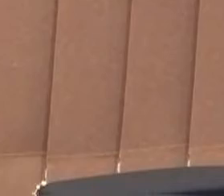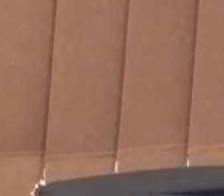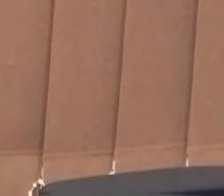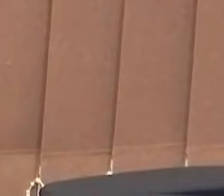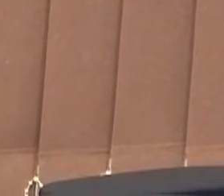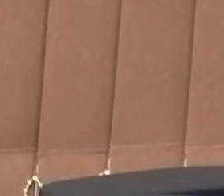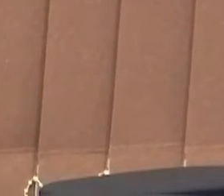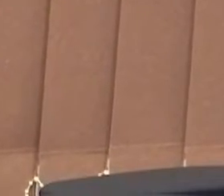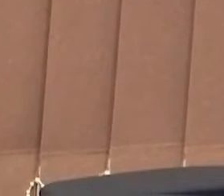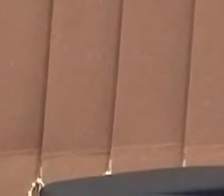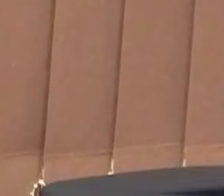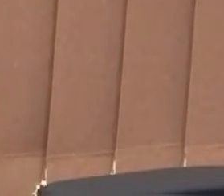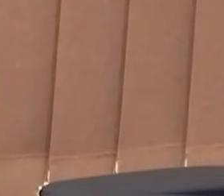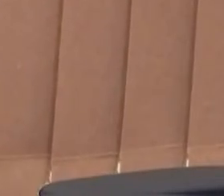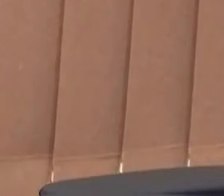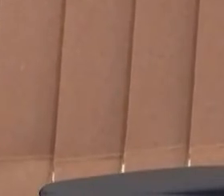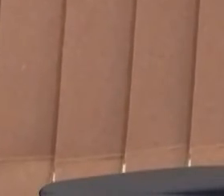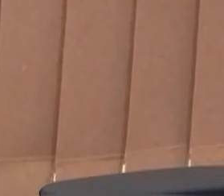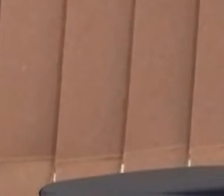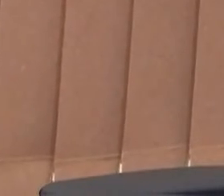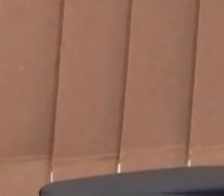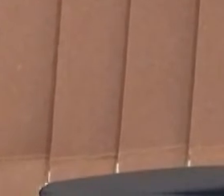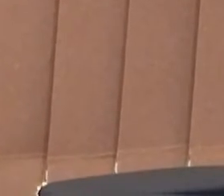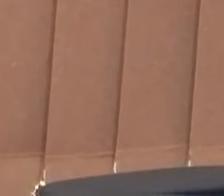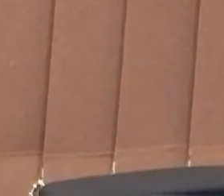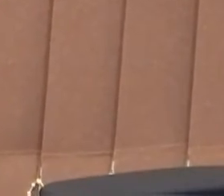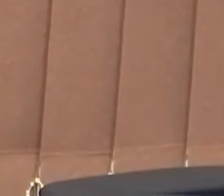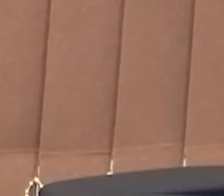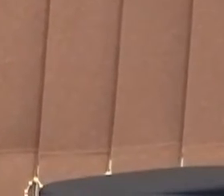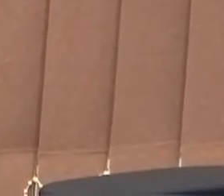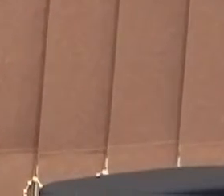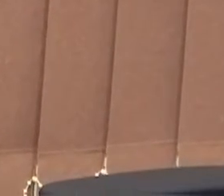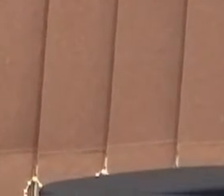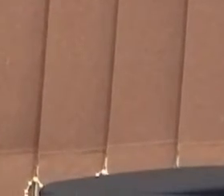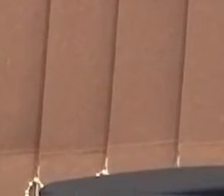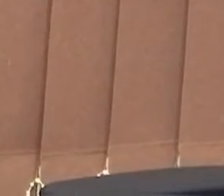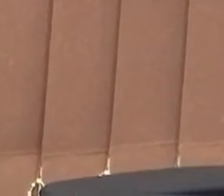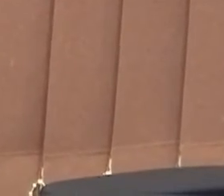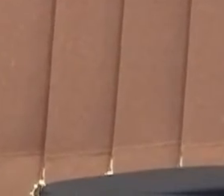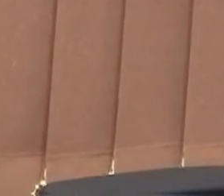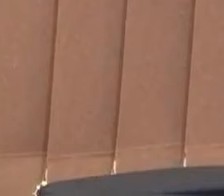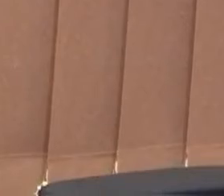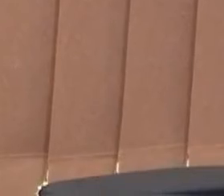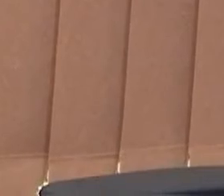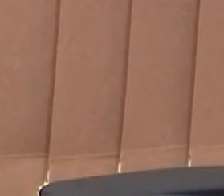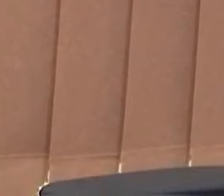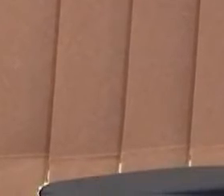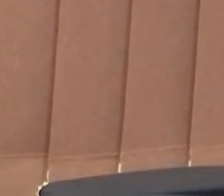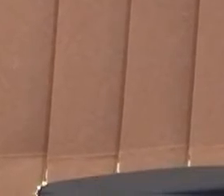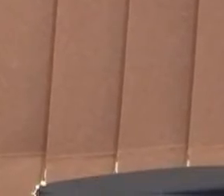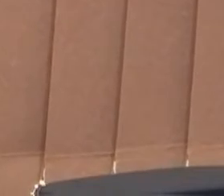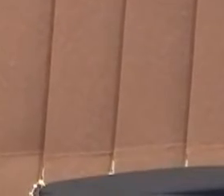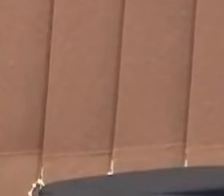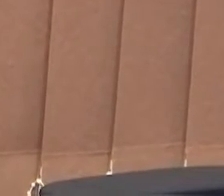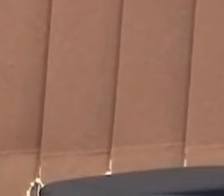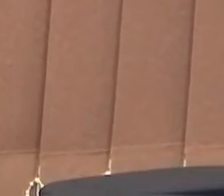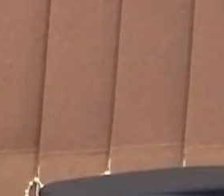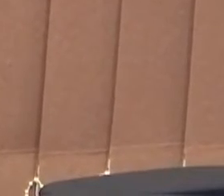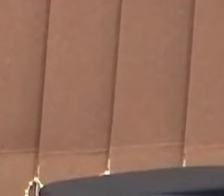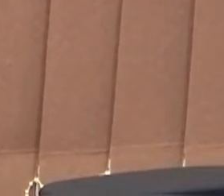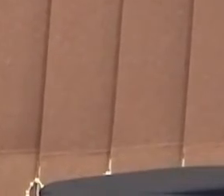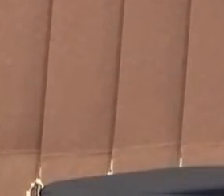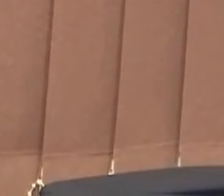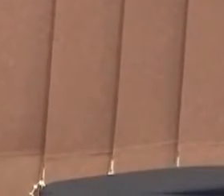o Renato, o professor Pedro, o Cláudio, Gil, a Jaqueline, tá? Vocês fiquem